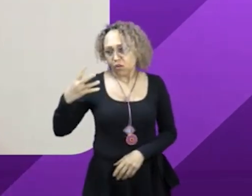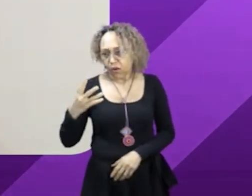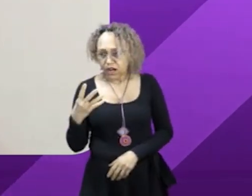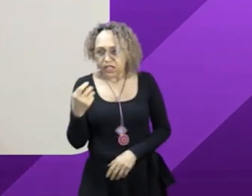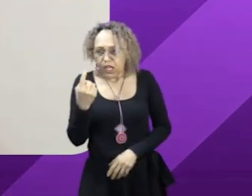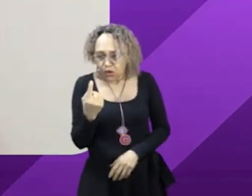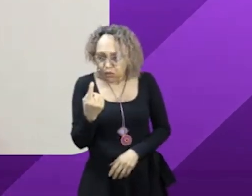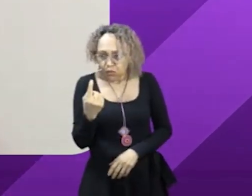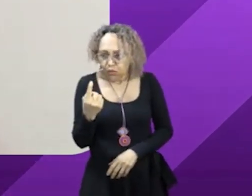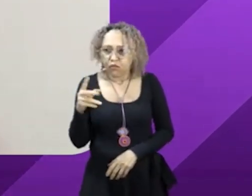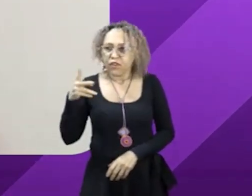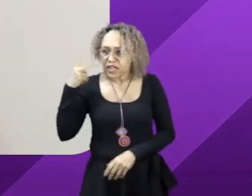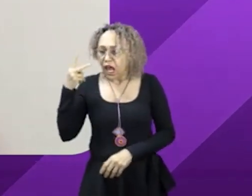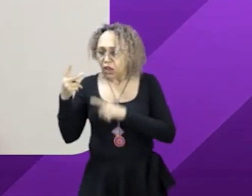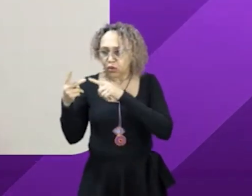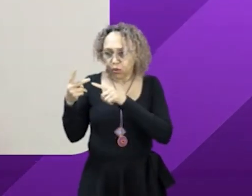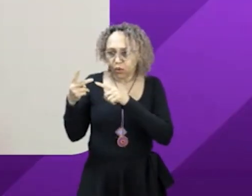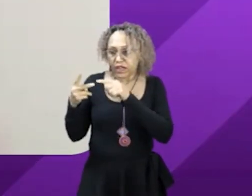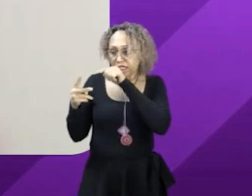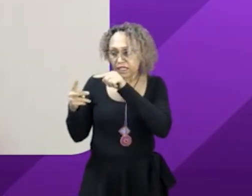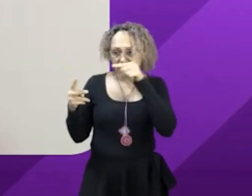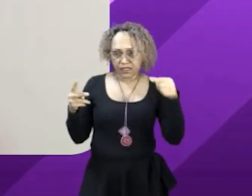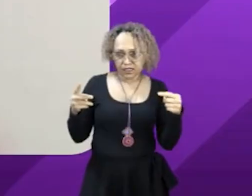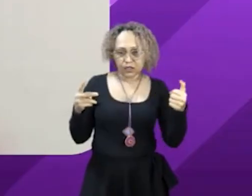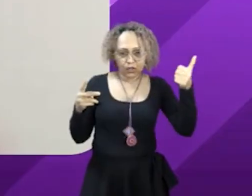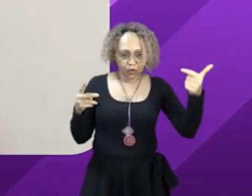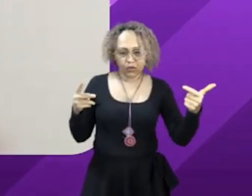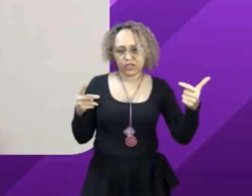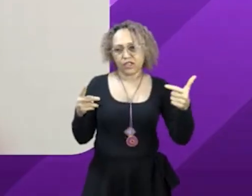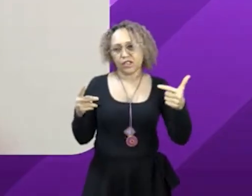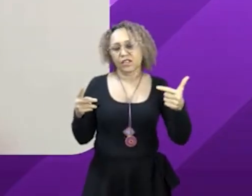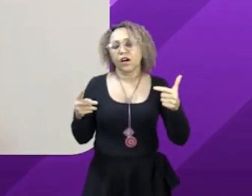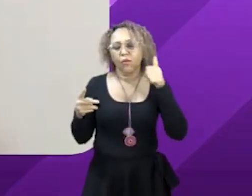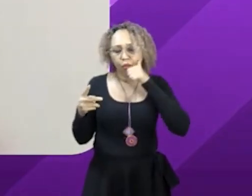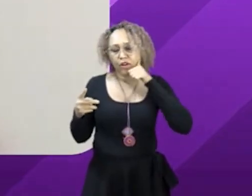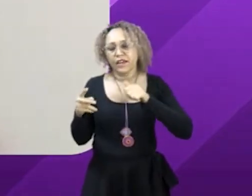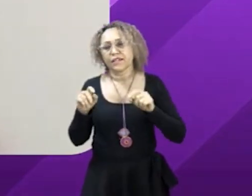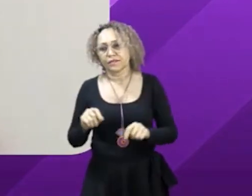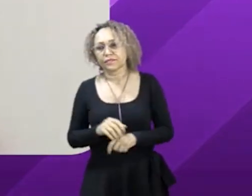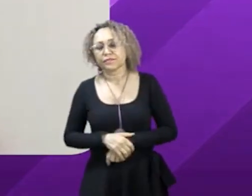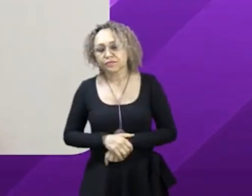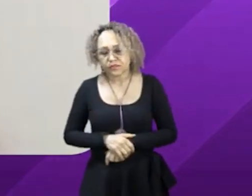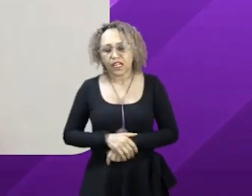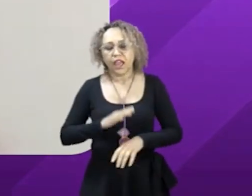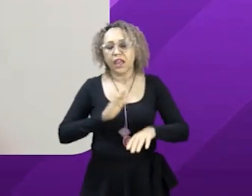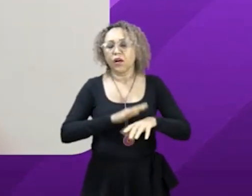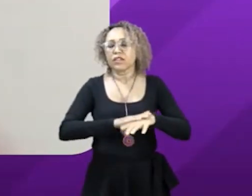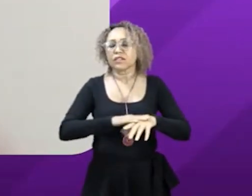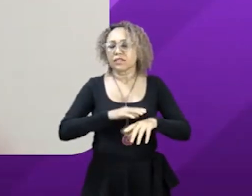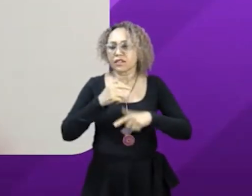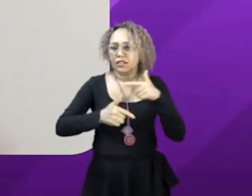e sobretudo no campo da esquerda, no campo progressista, um exercício de aprender com as mulheres da cidade